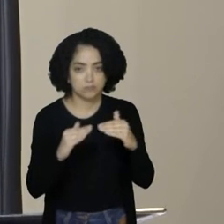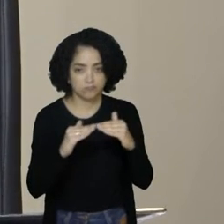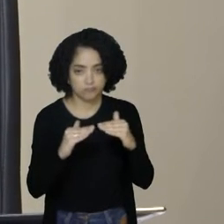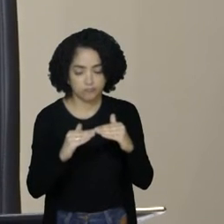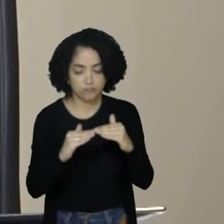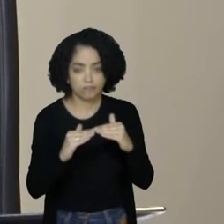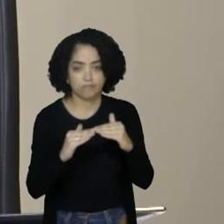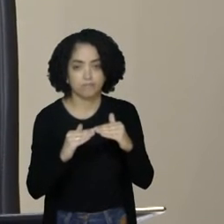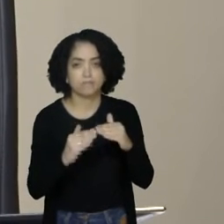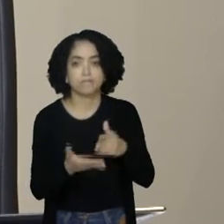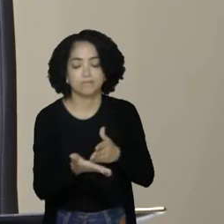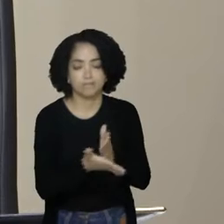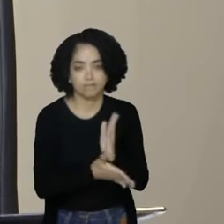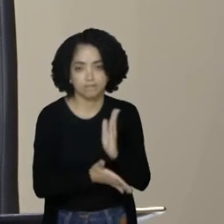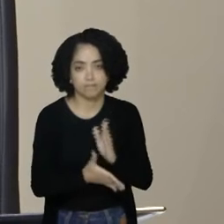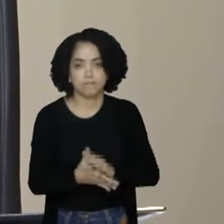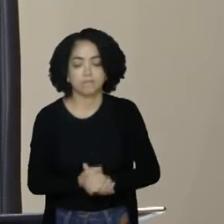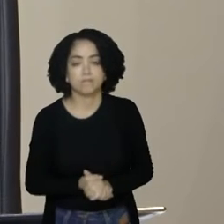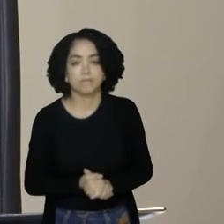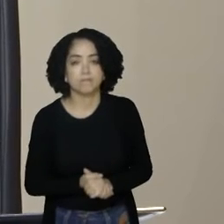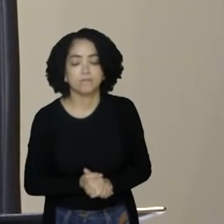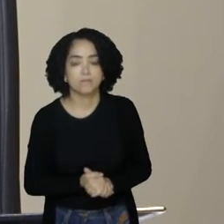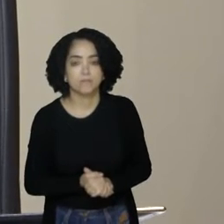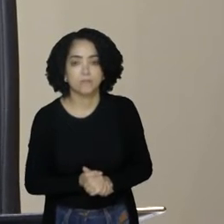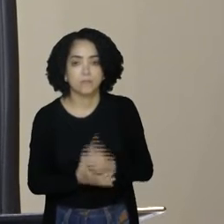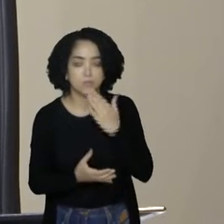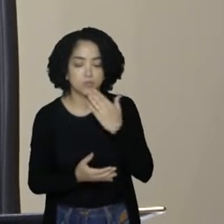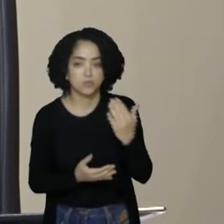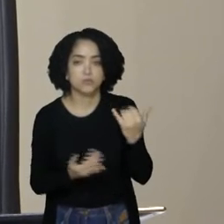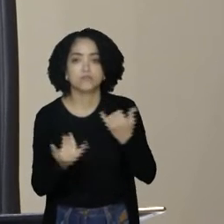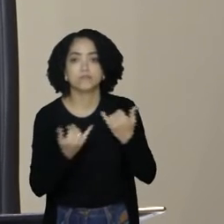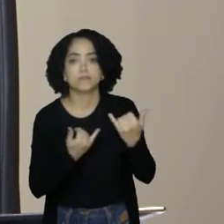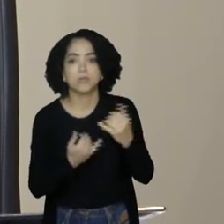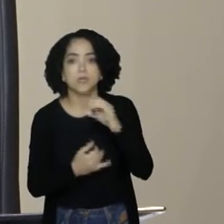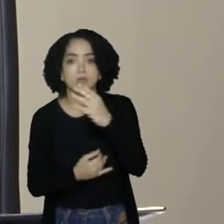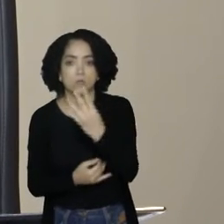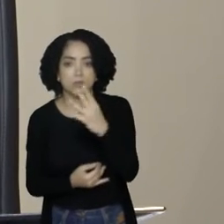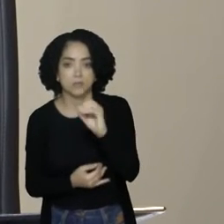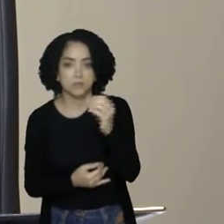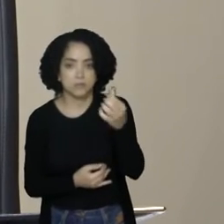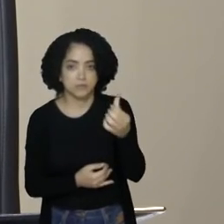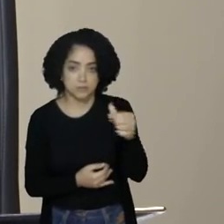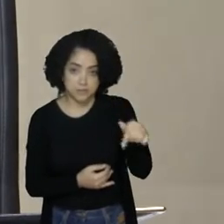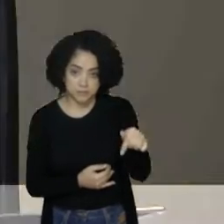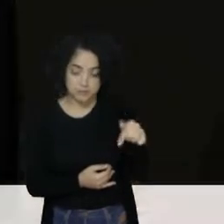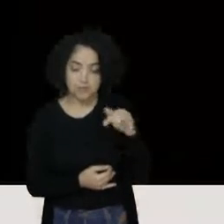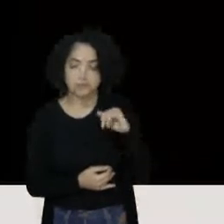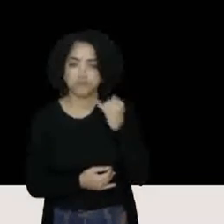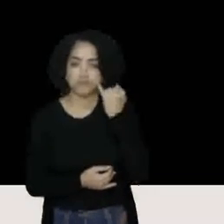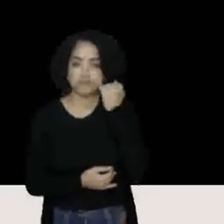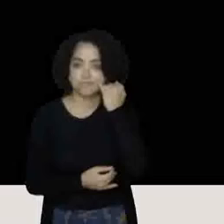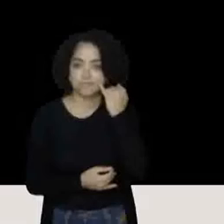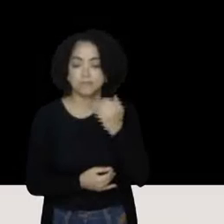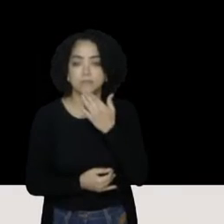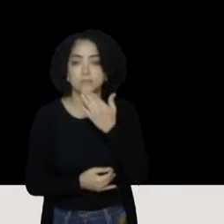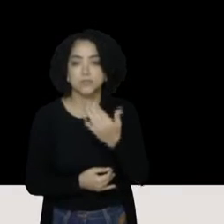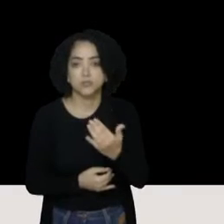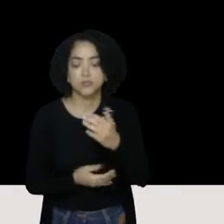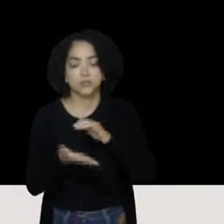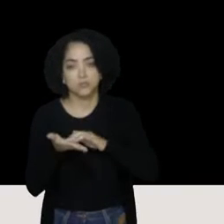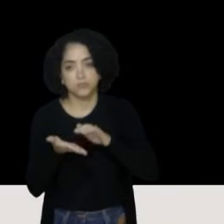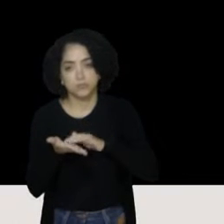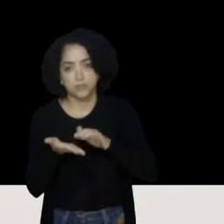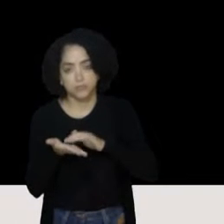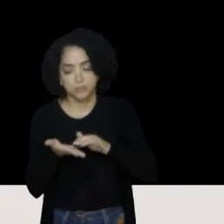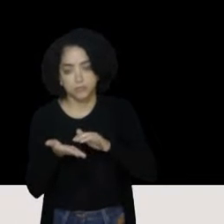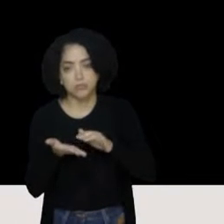se encontram. Aprovado. Pedido de informação 407, autor deputado Gessé Lopes, solicitando ao secretário de Estado da